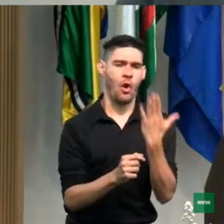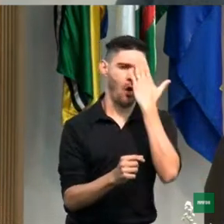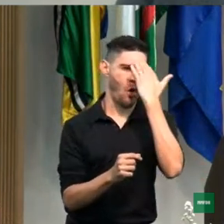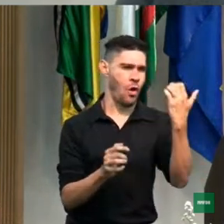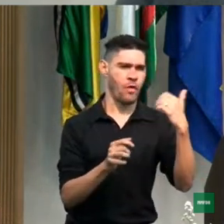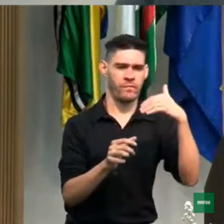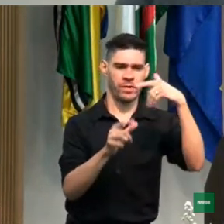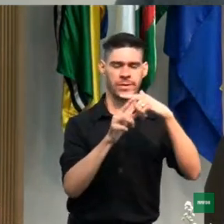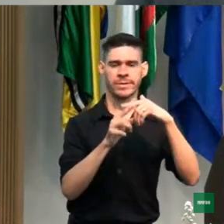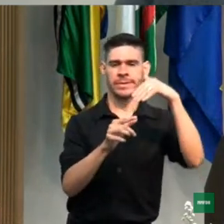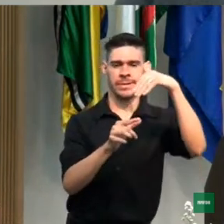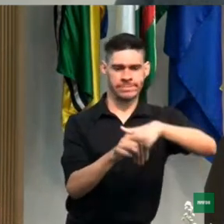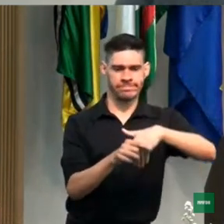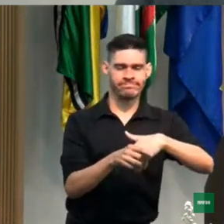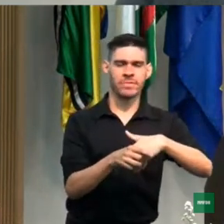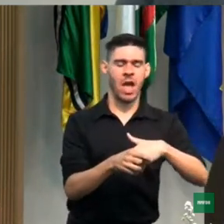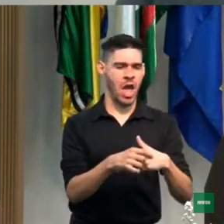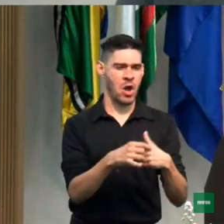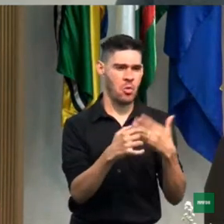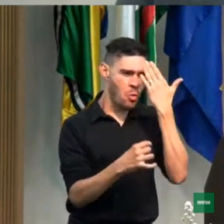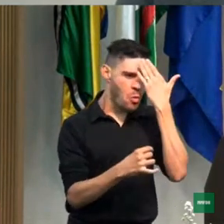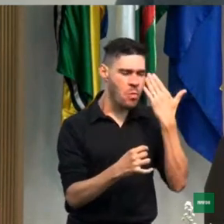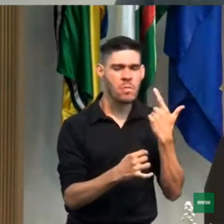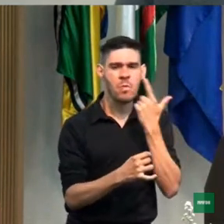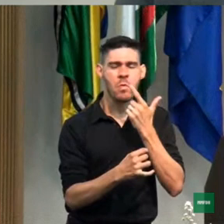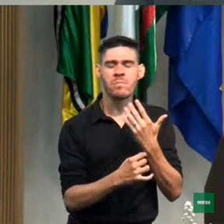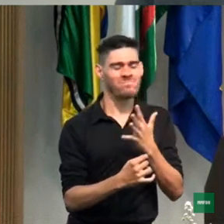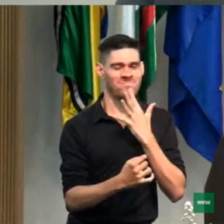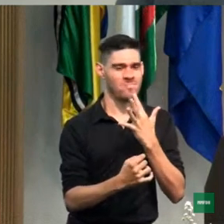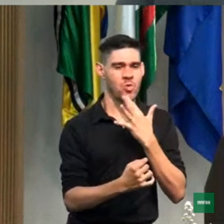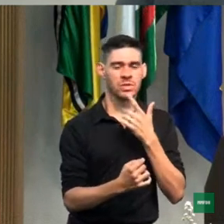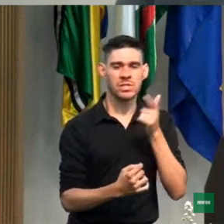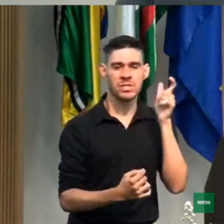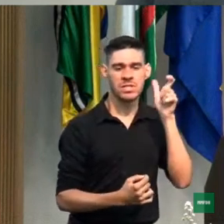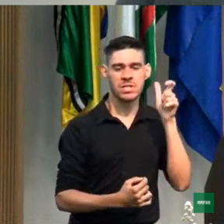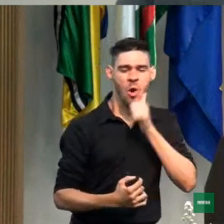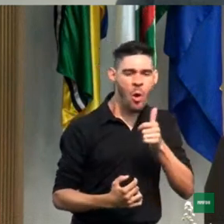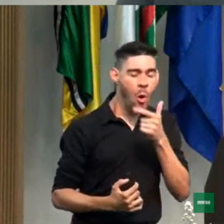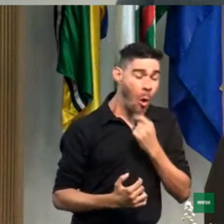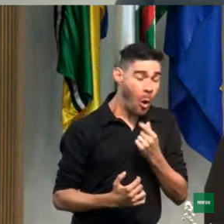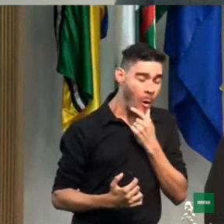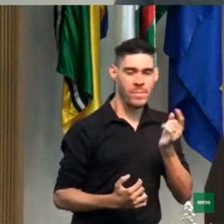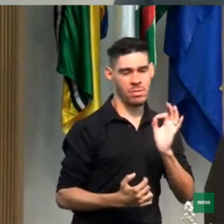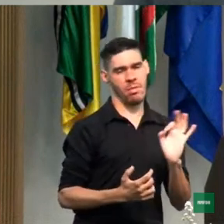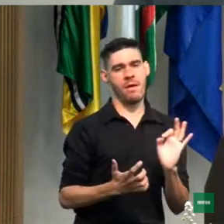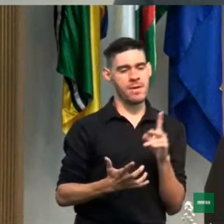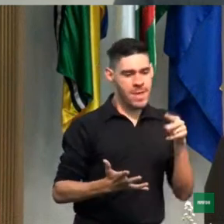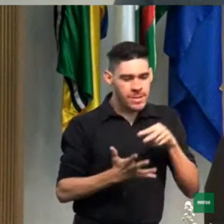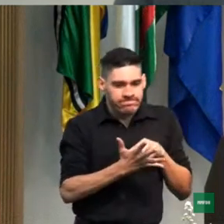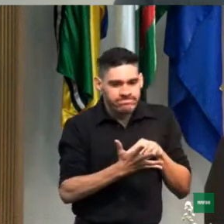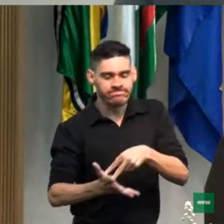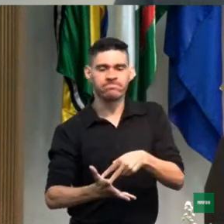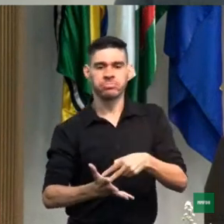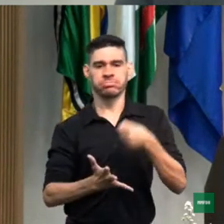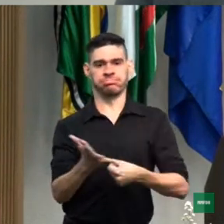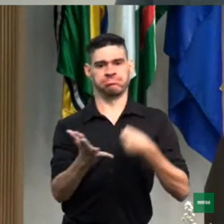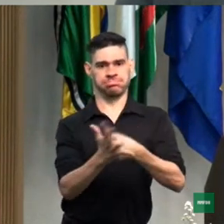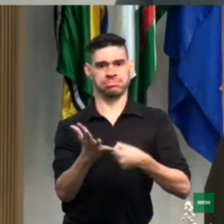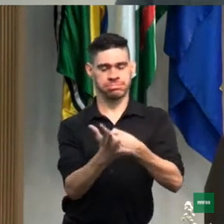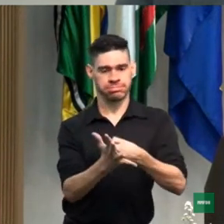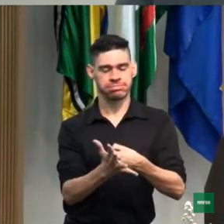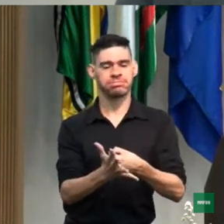é eleito de uma hora para outra, e ele ficou firme nessa bandeira. E sacudiu o Congresso